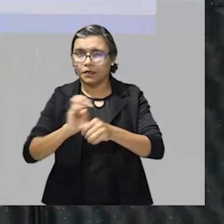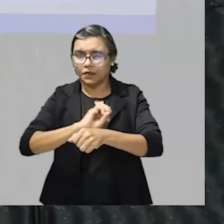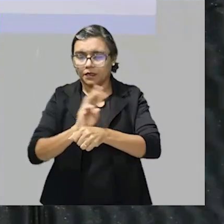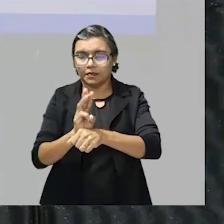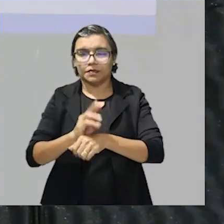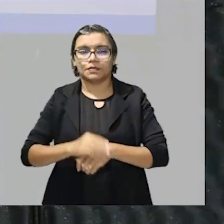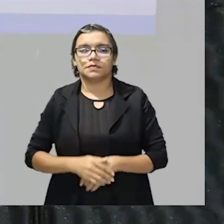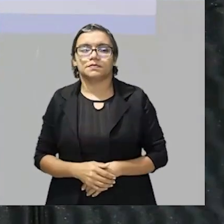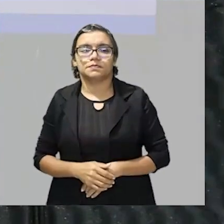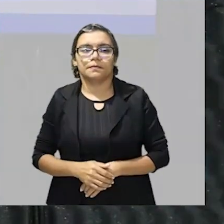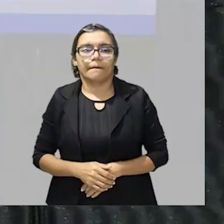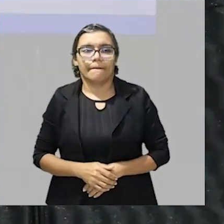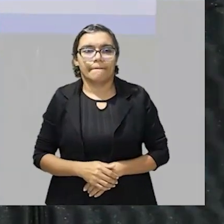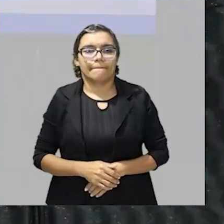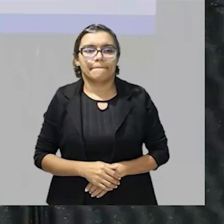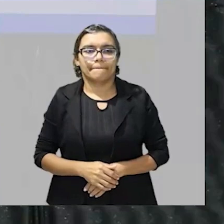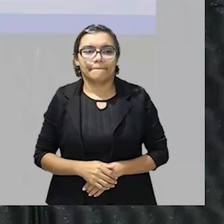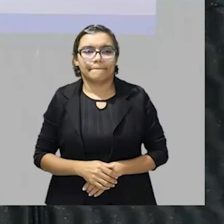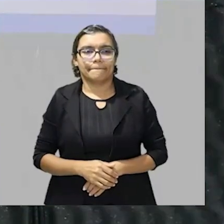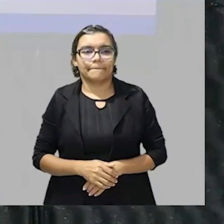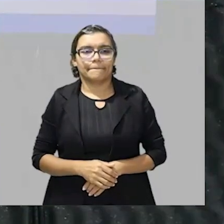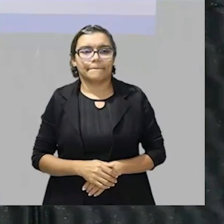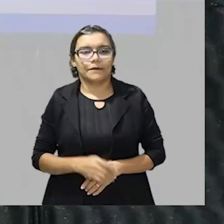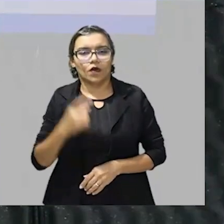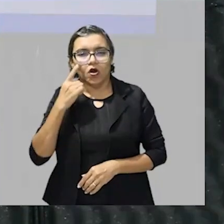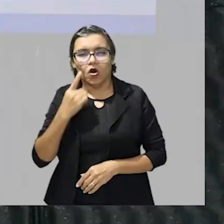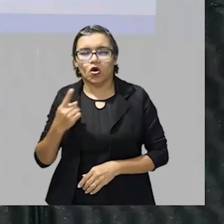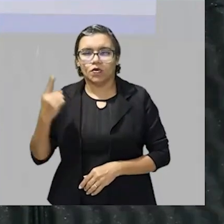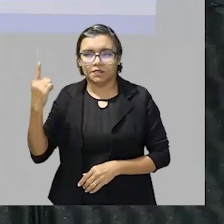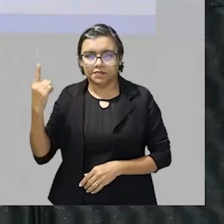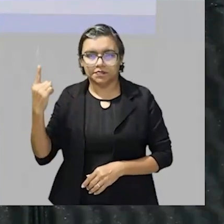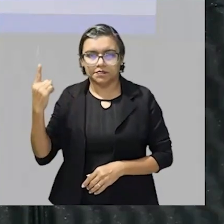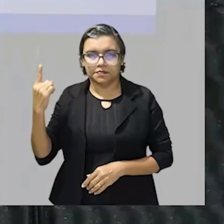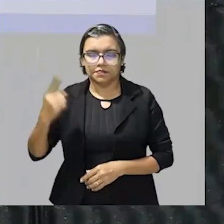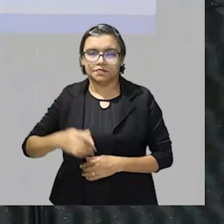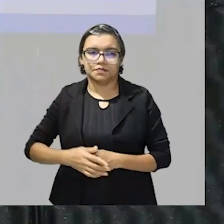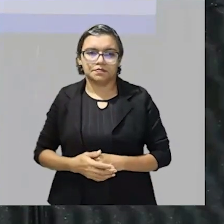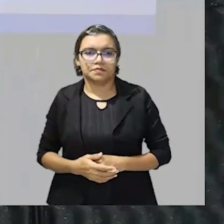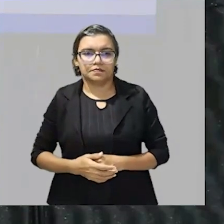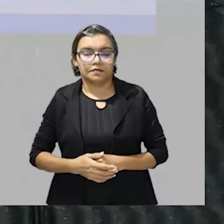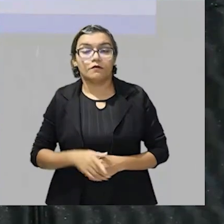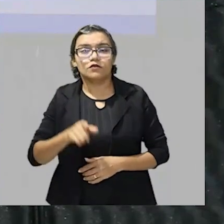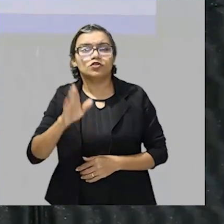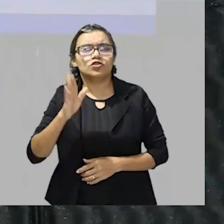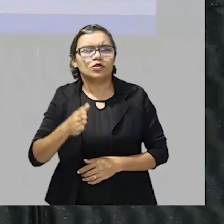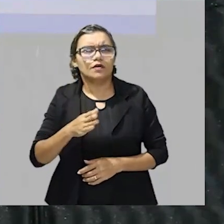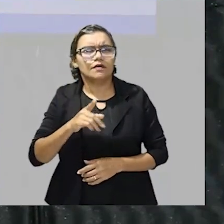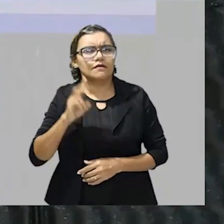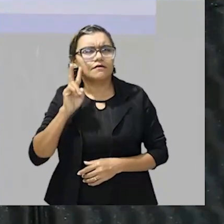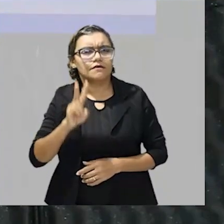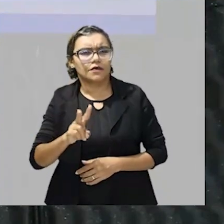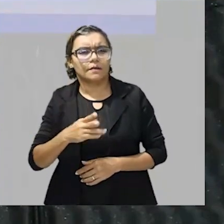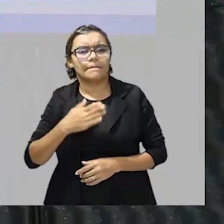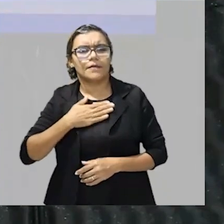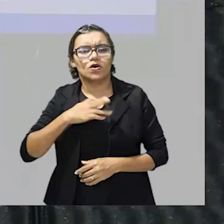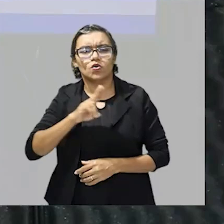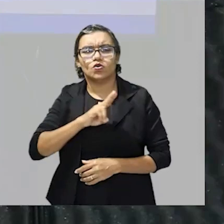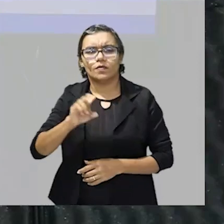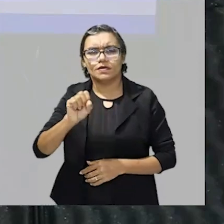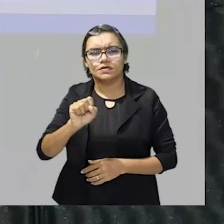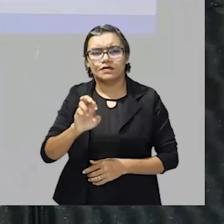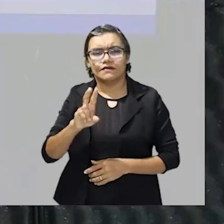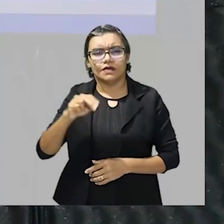um retirante explica o leitor quem é e a que vai você já ouviu o meu nome é